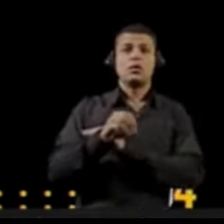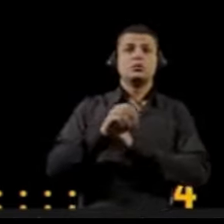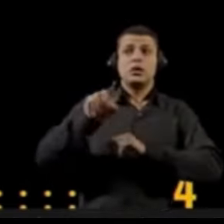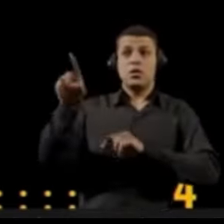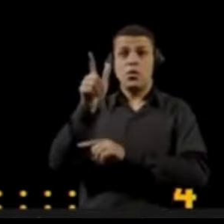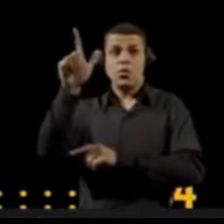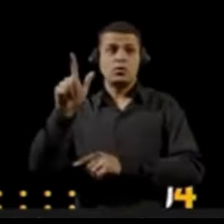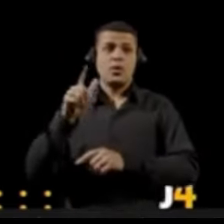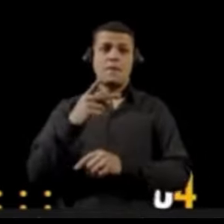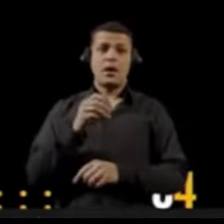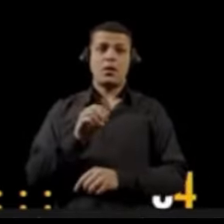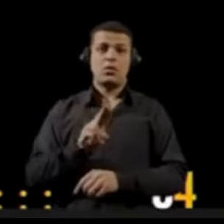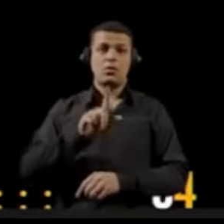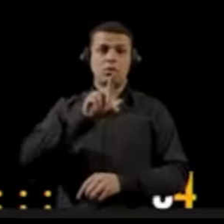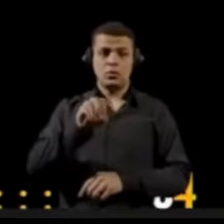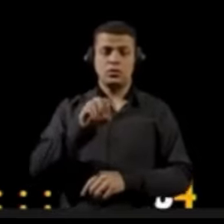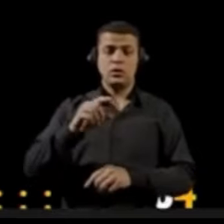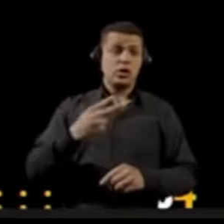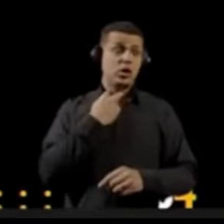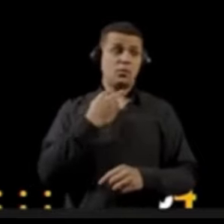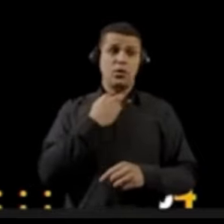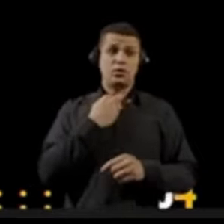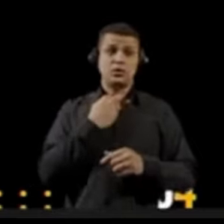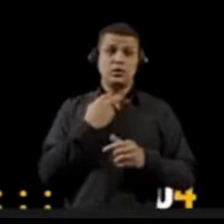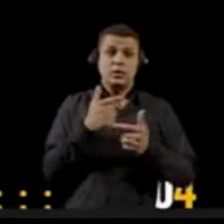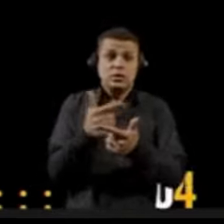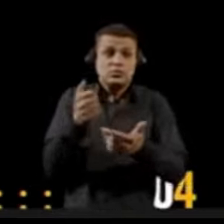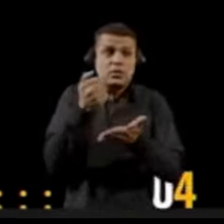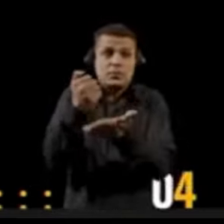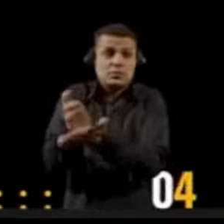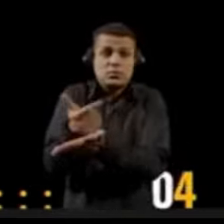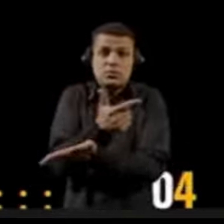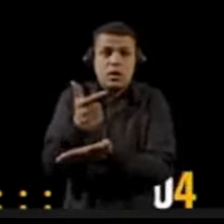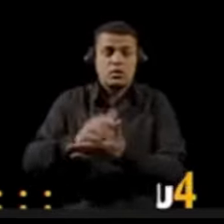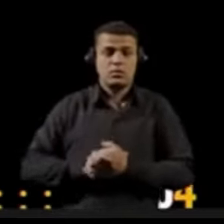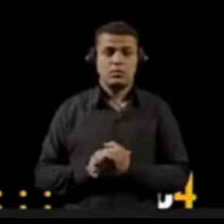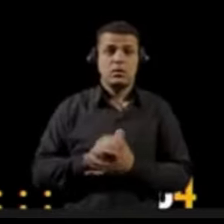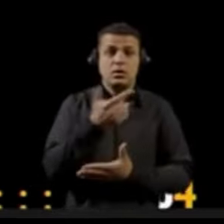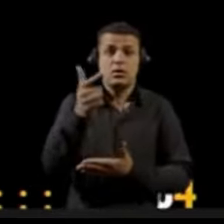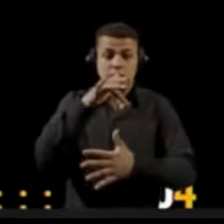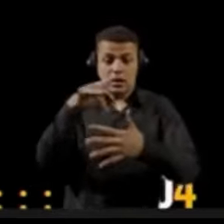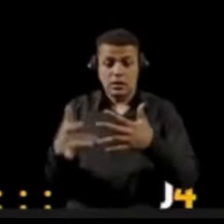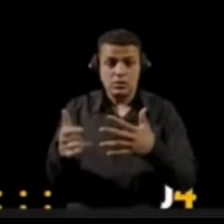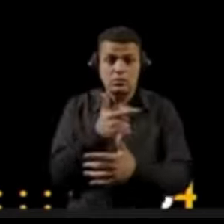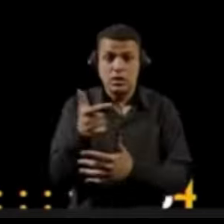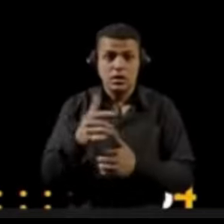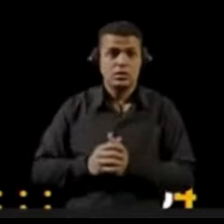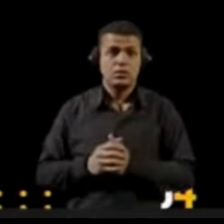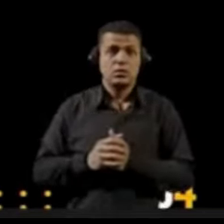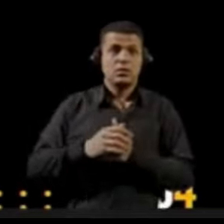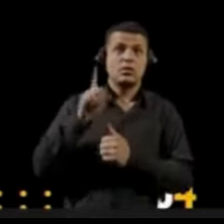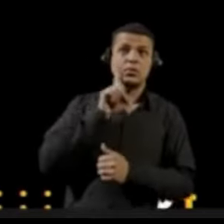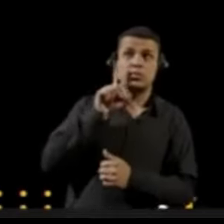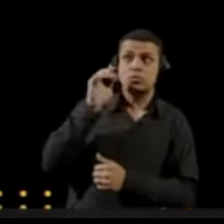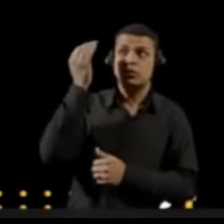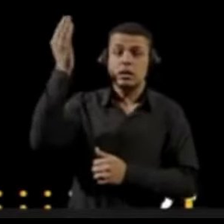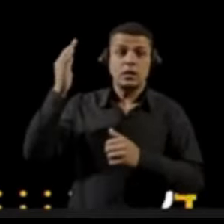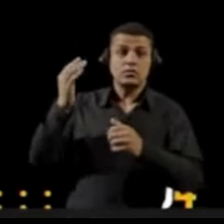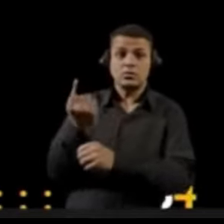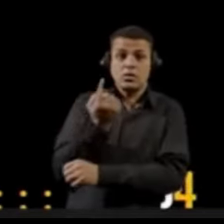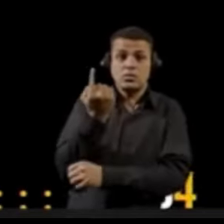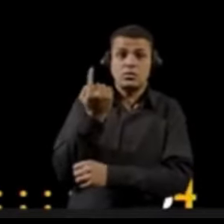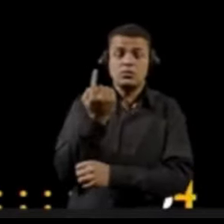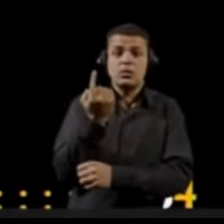aqui hoje. Mas eles não podem porque eles estão sem passaporte. Sem rede social. Estão nos Estados Unidos